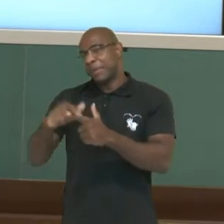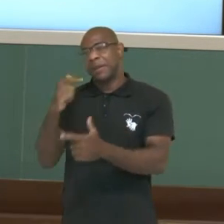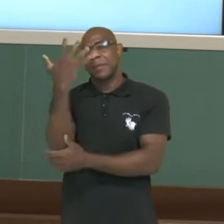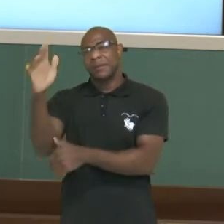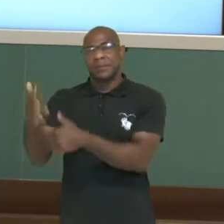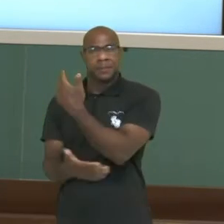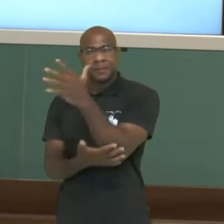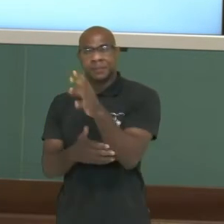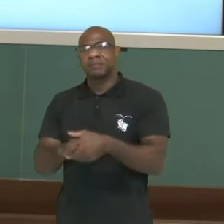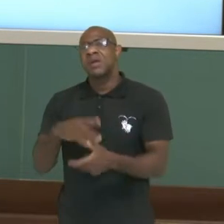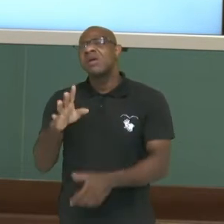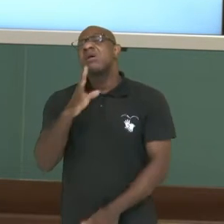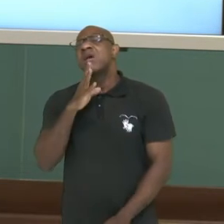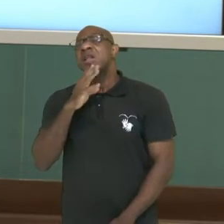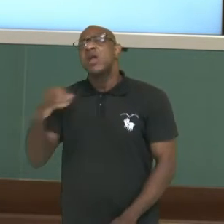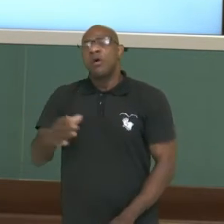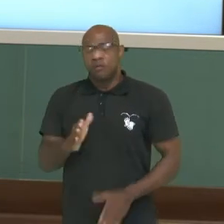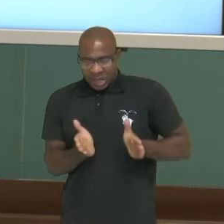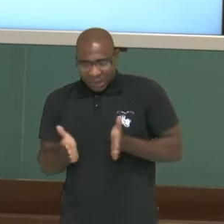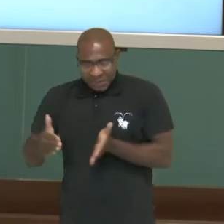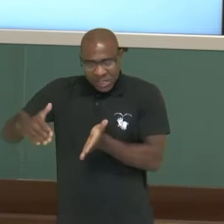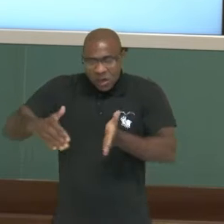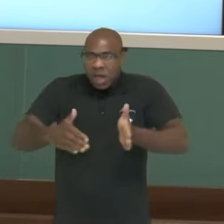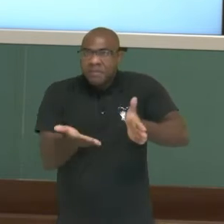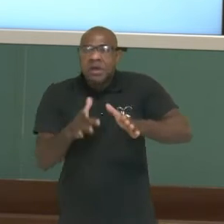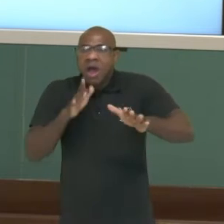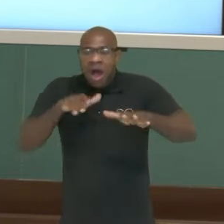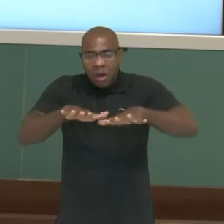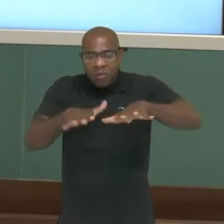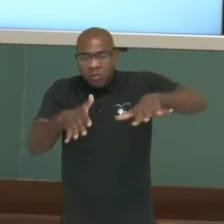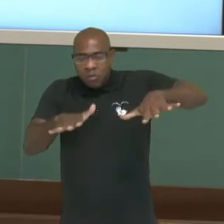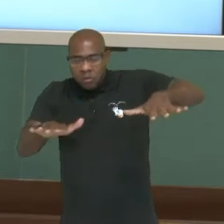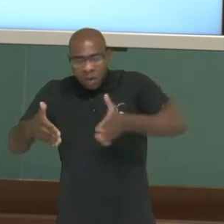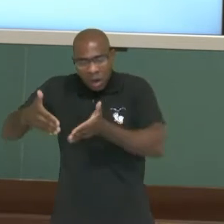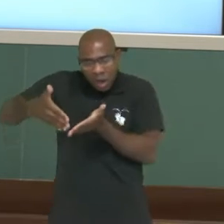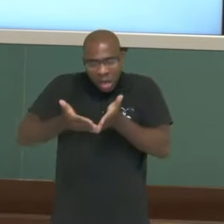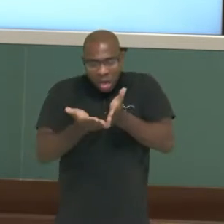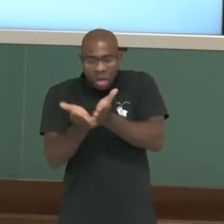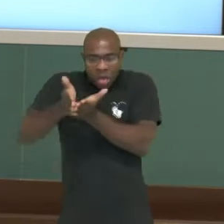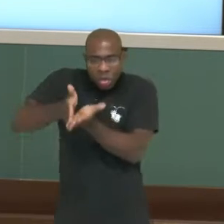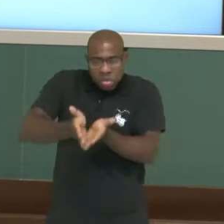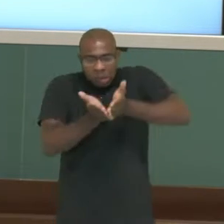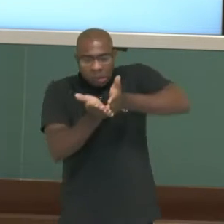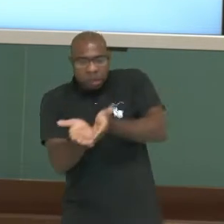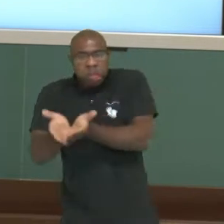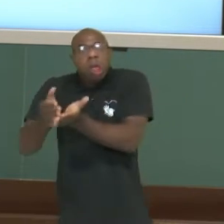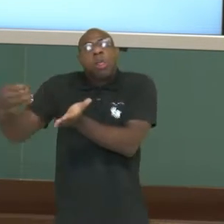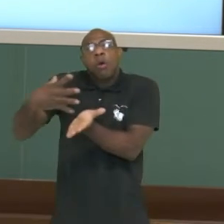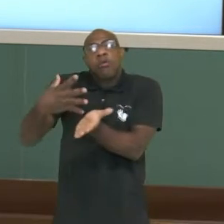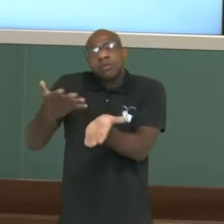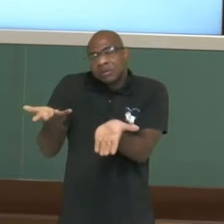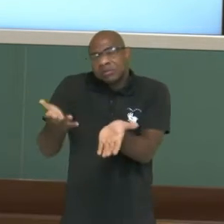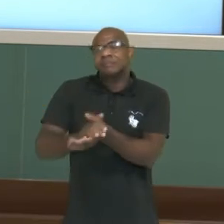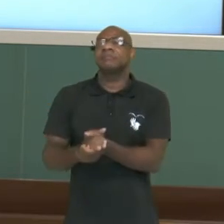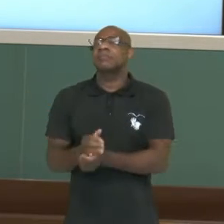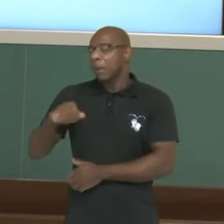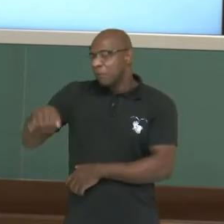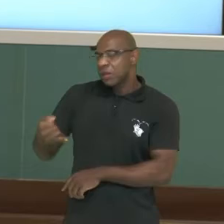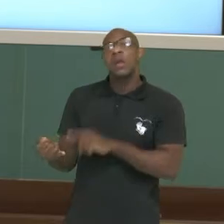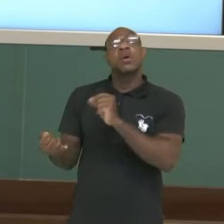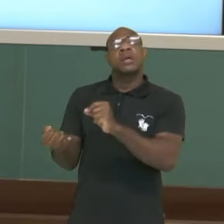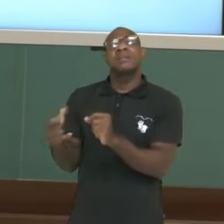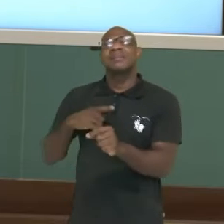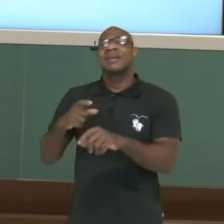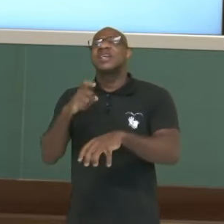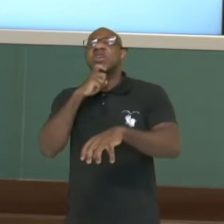rotas marítimas do Ártico? Então o homem vem então aproveitando que está tendo essa diminuição do gelo para poder